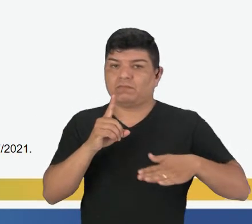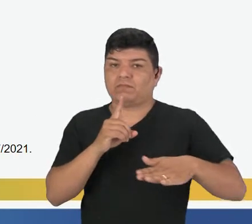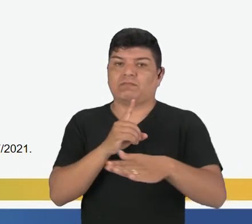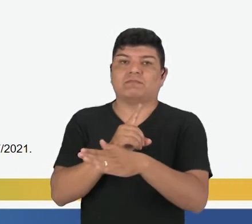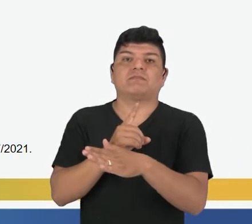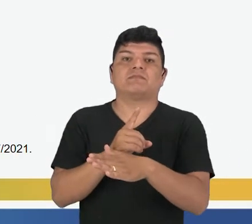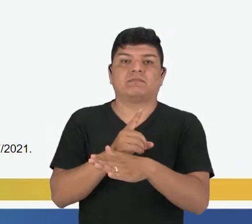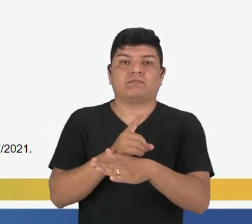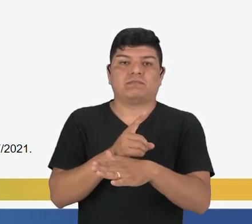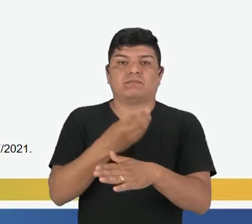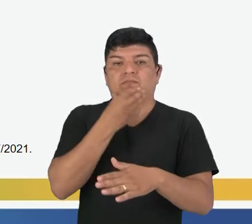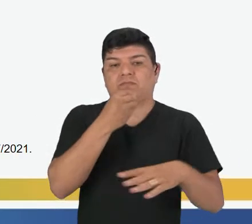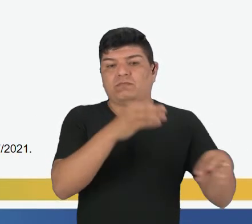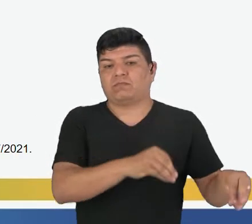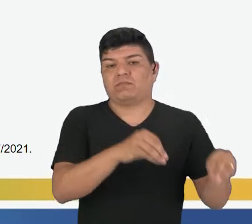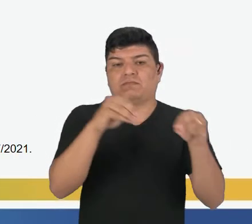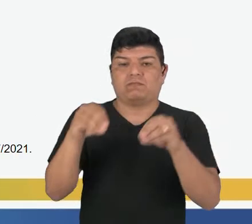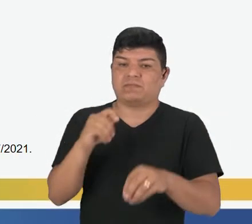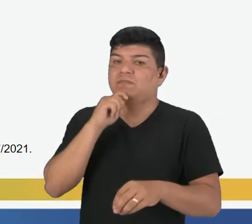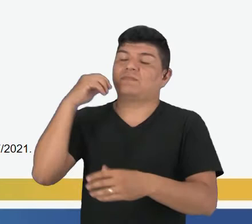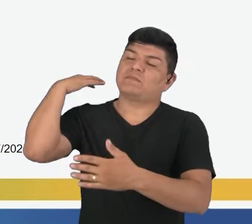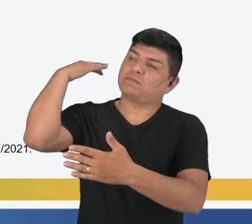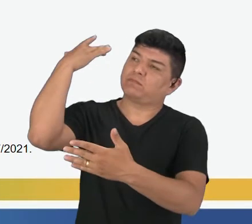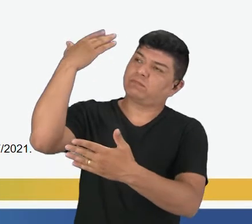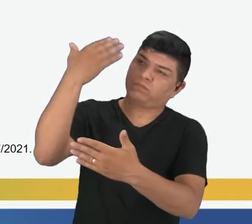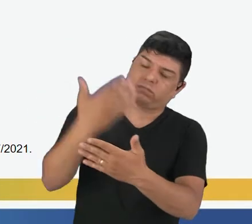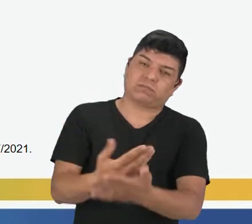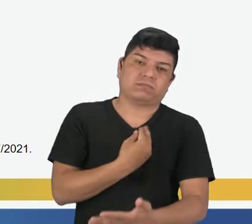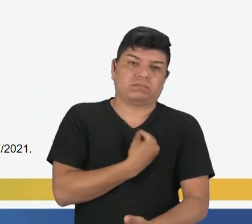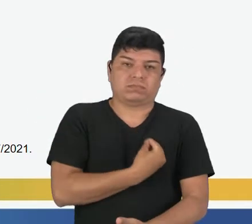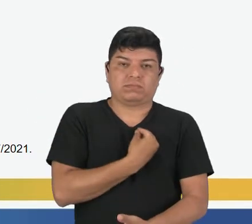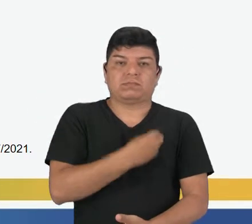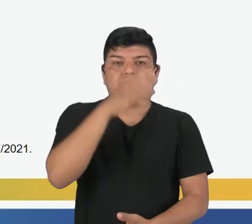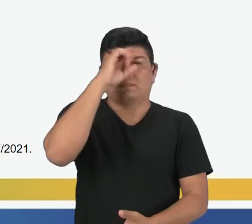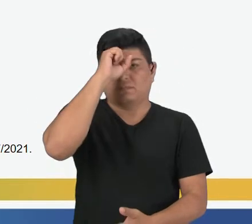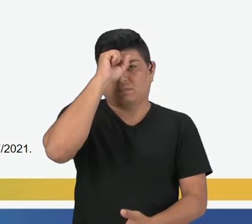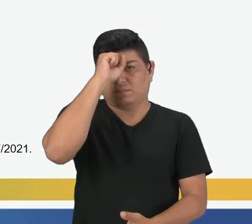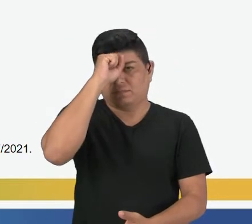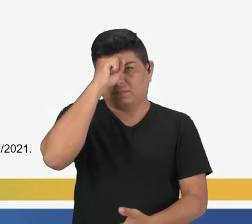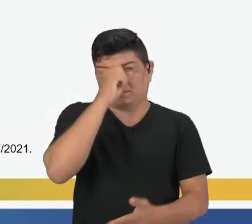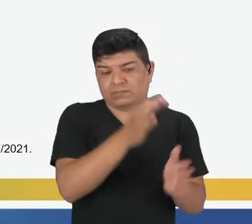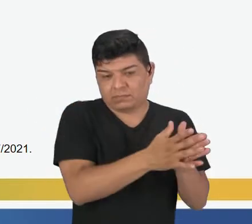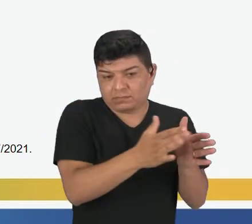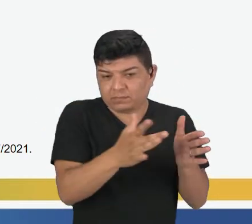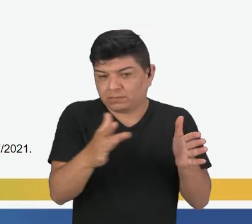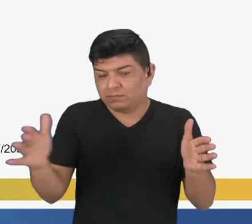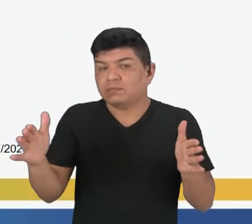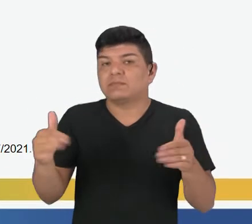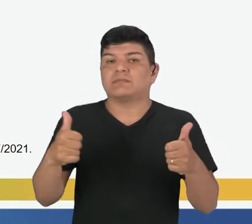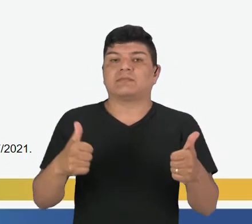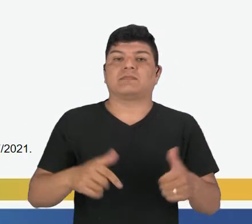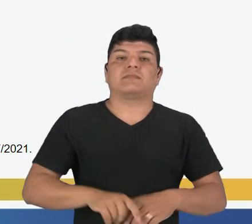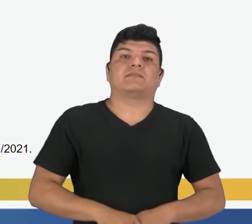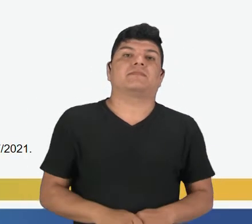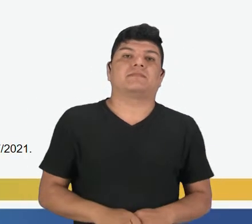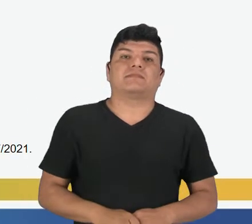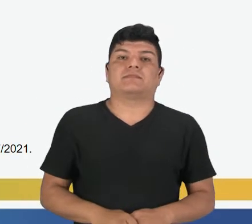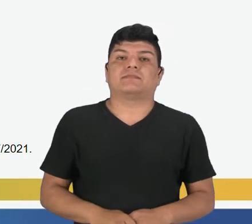nômades. Algumas ainda existem. Vamos aprender durante esta unidade.